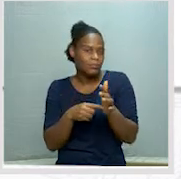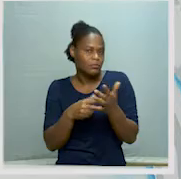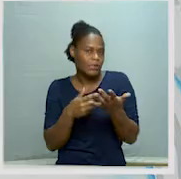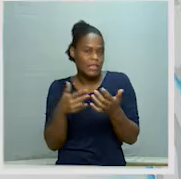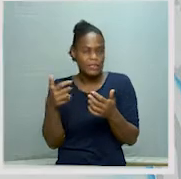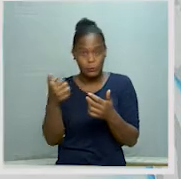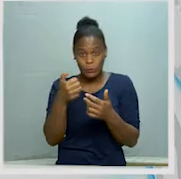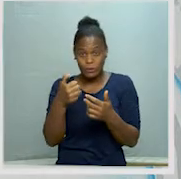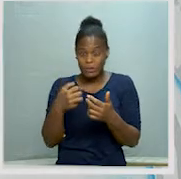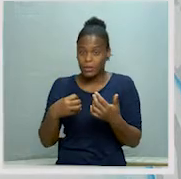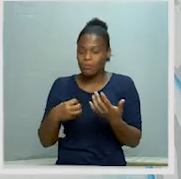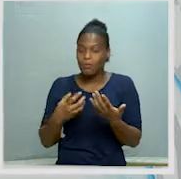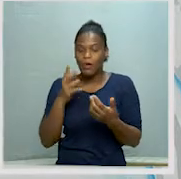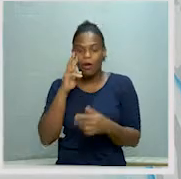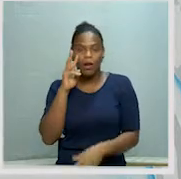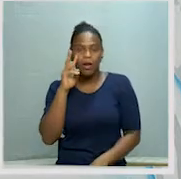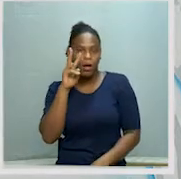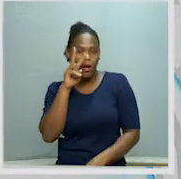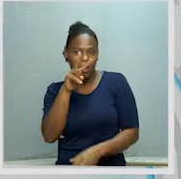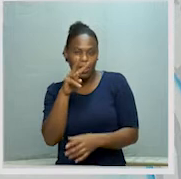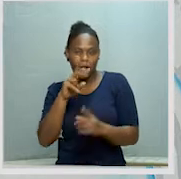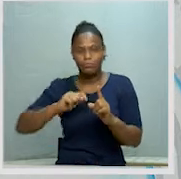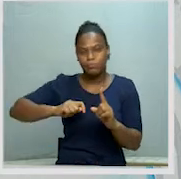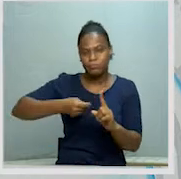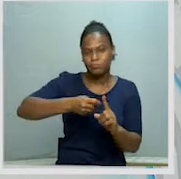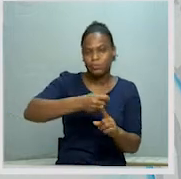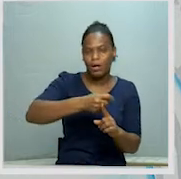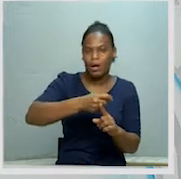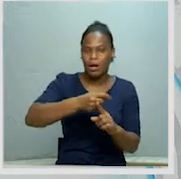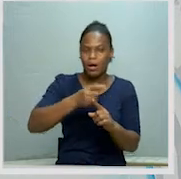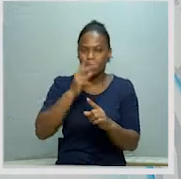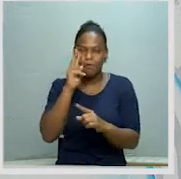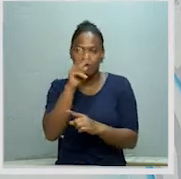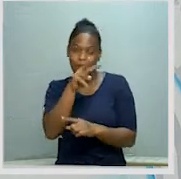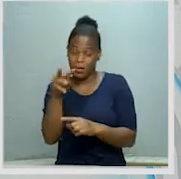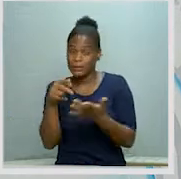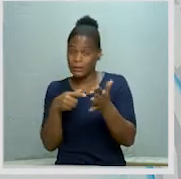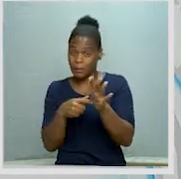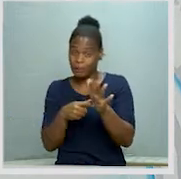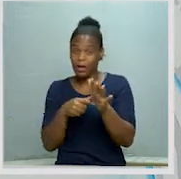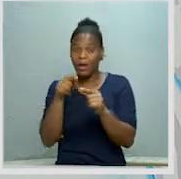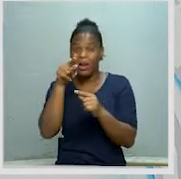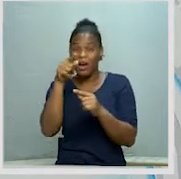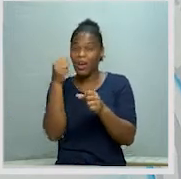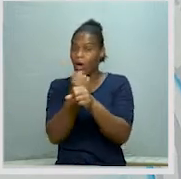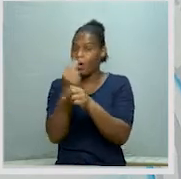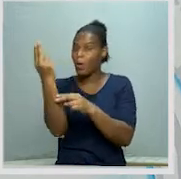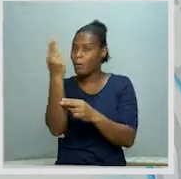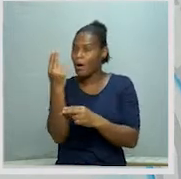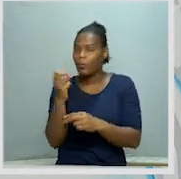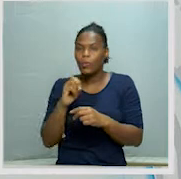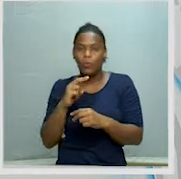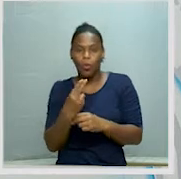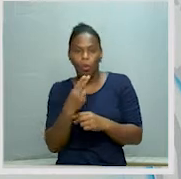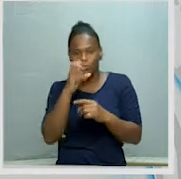sentidos. Nós captamos as estimulações exteriores, que se encontram nas obras ou na